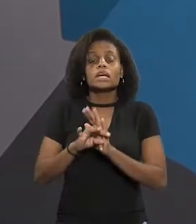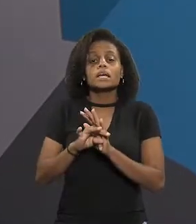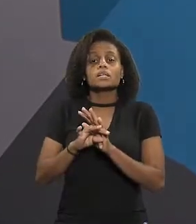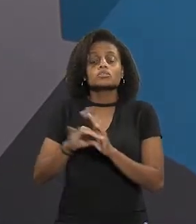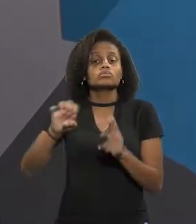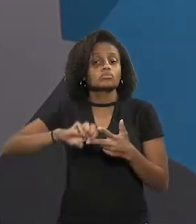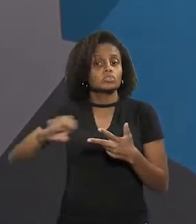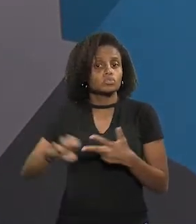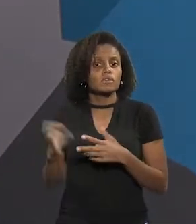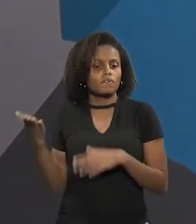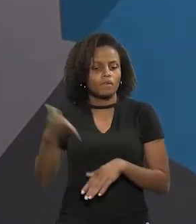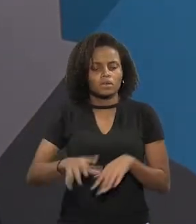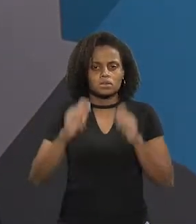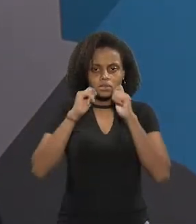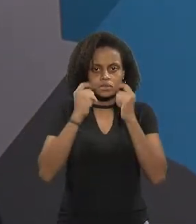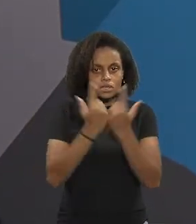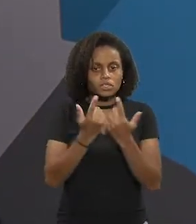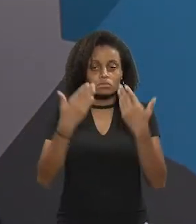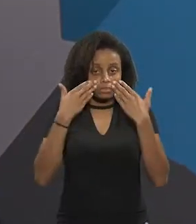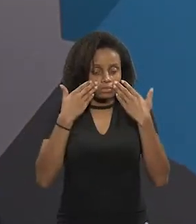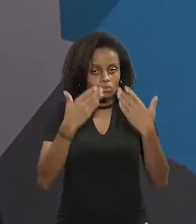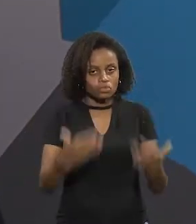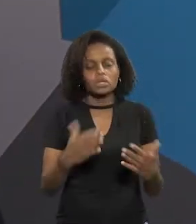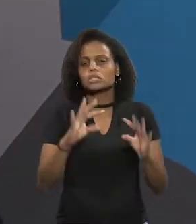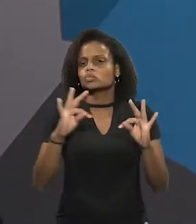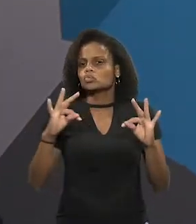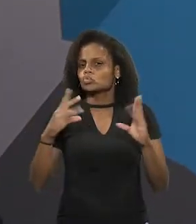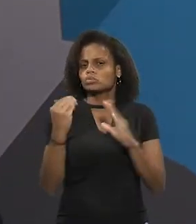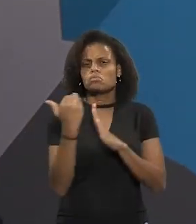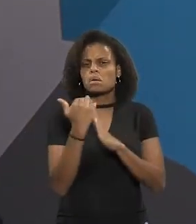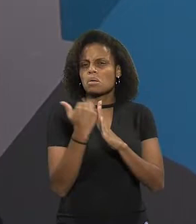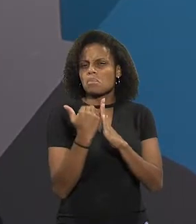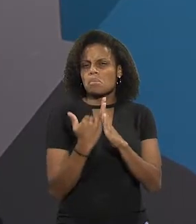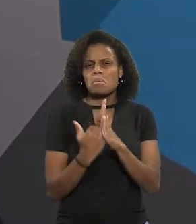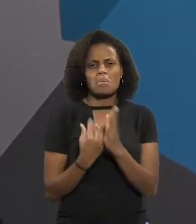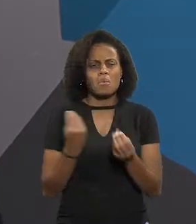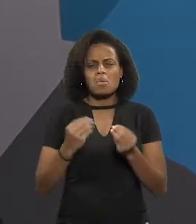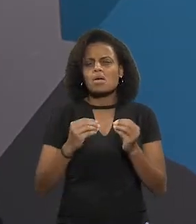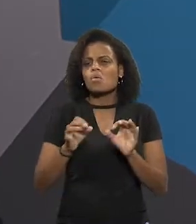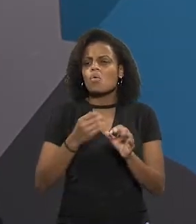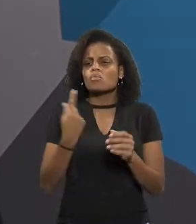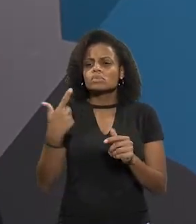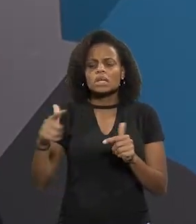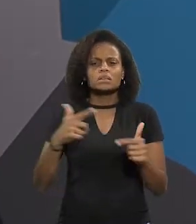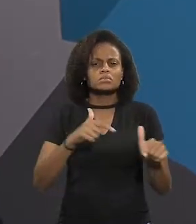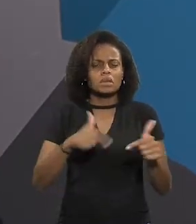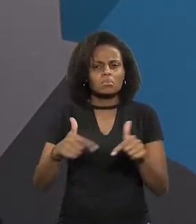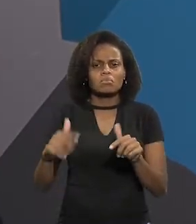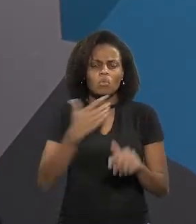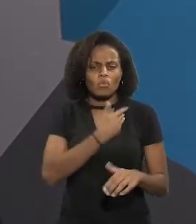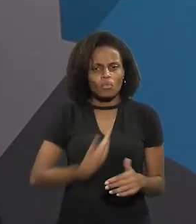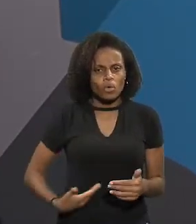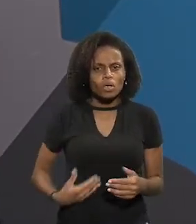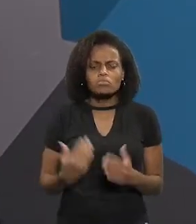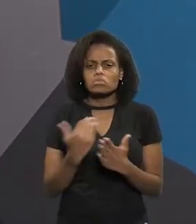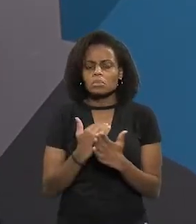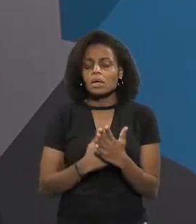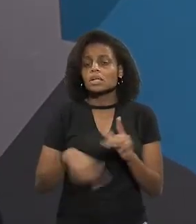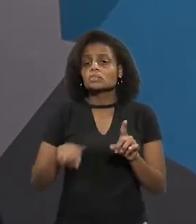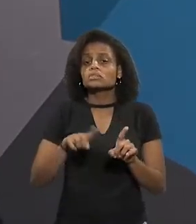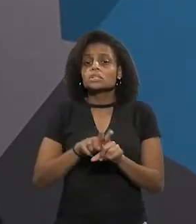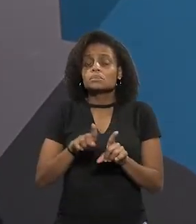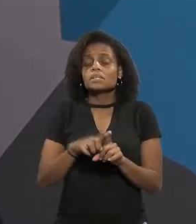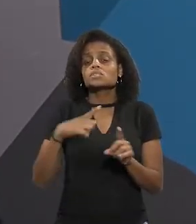Executivo vieram aqui à Alerj e apresentaram todo o plano de ação do governo, mas também